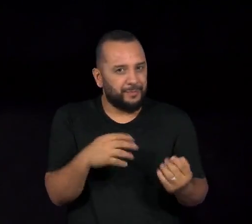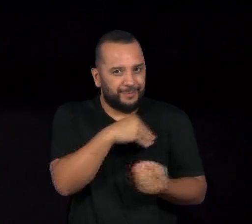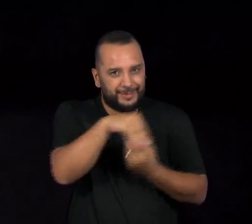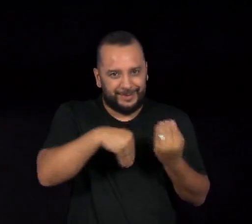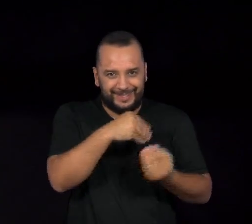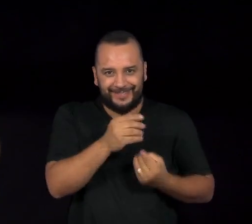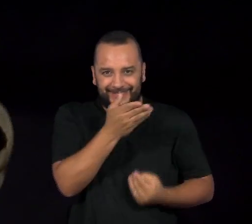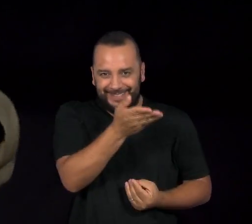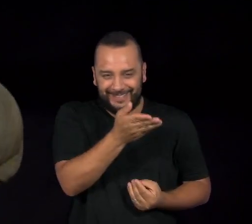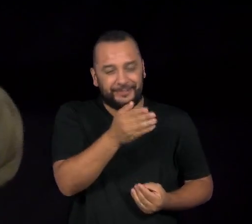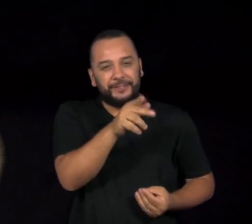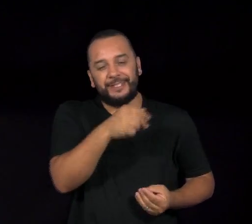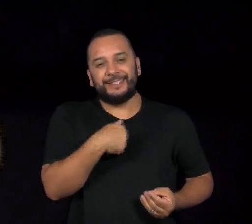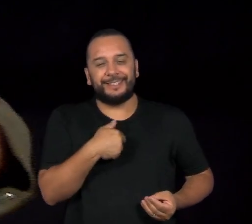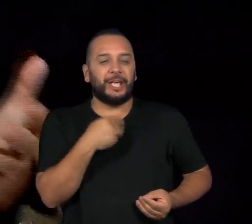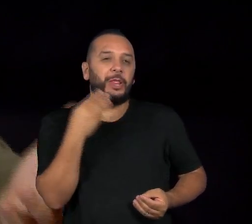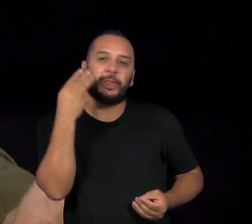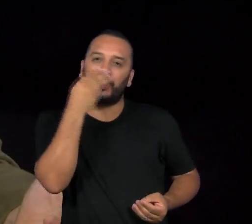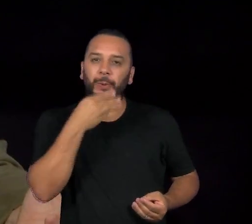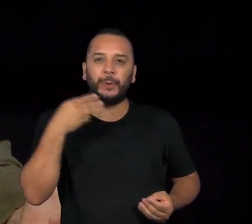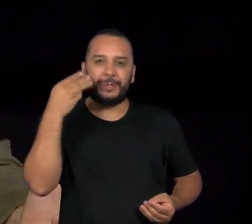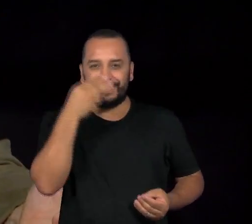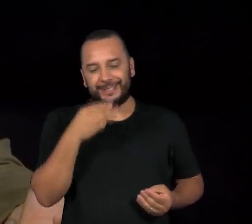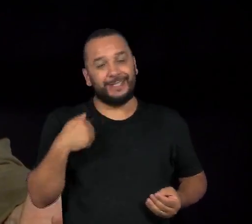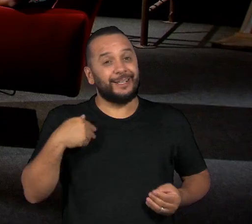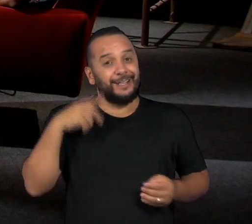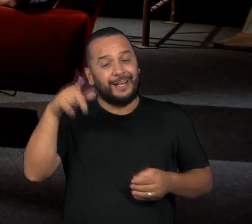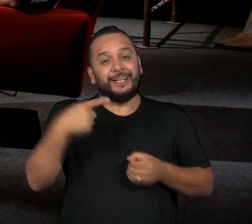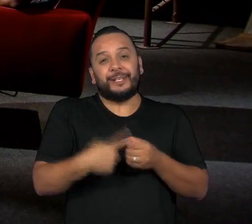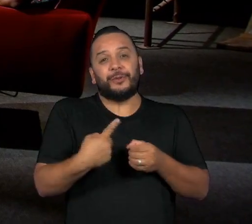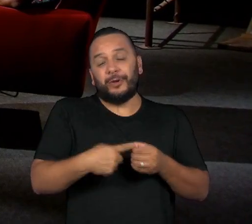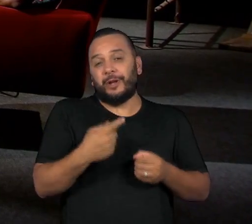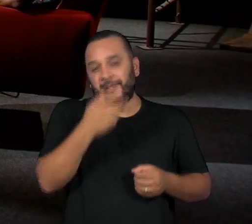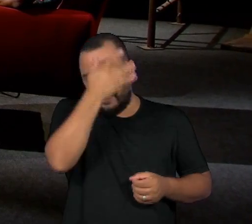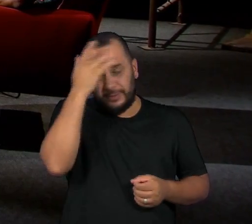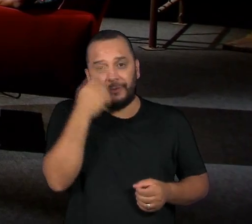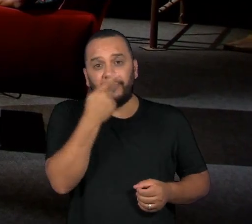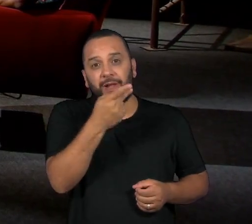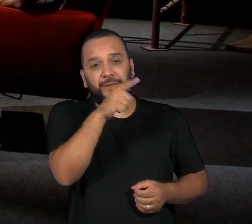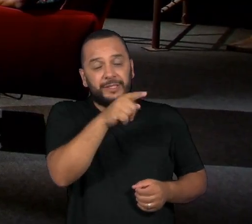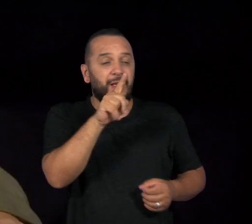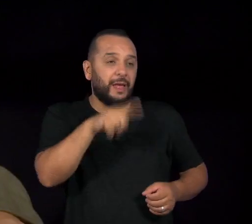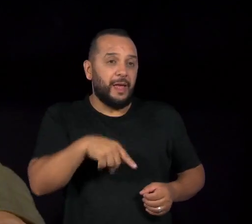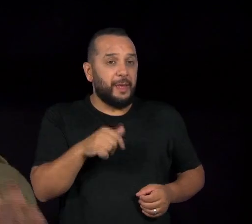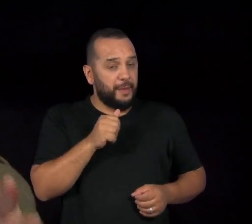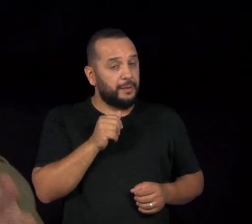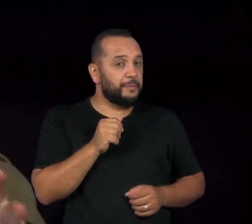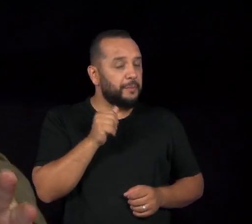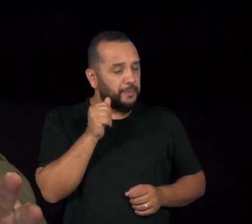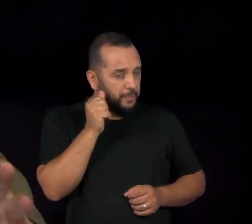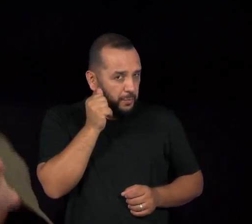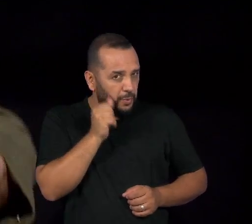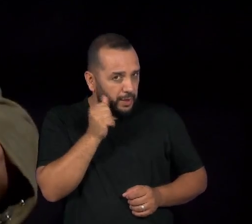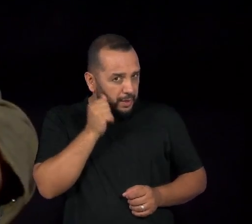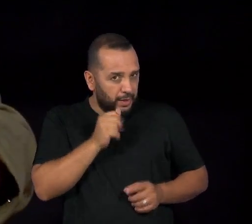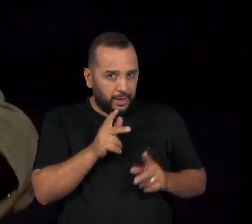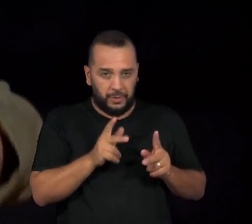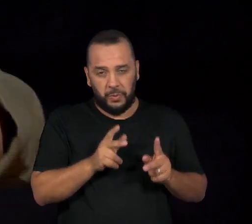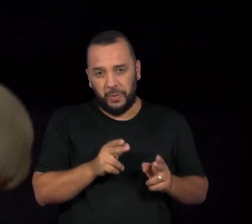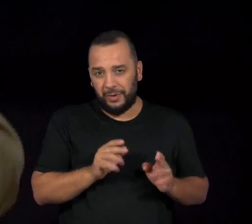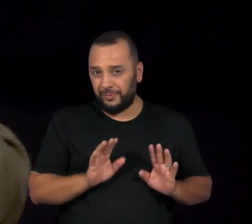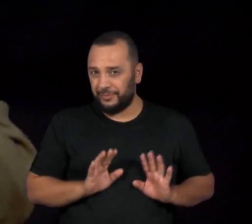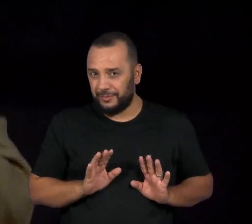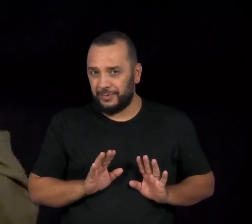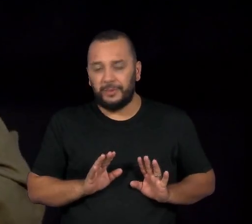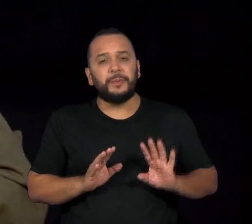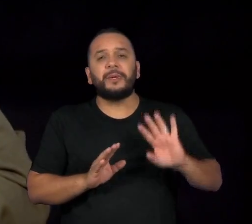no interior, já antigamente, o pessoal falava que uma moça, né? Falava-se isso no interior. O que acontece